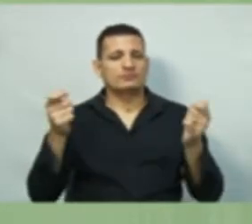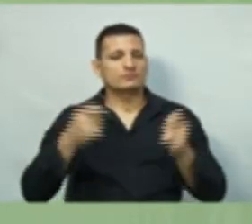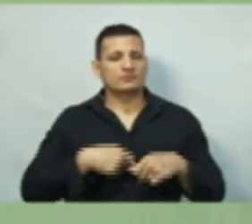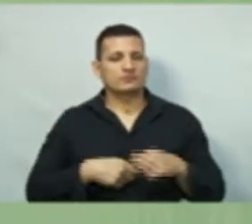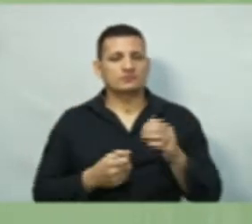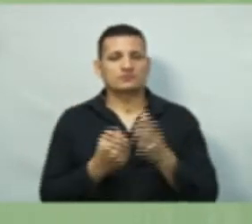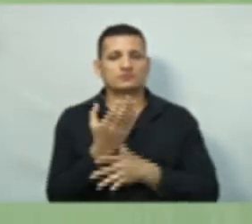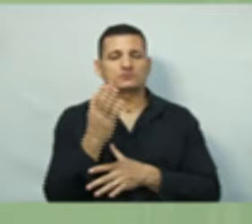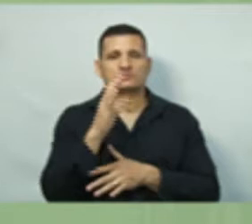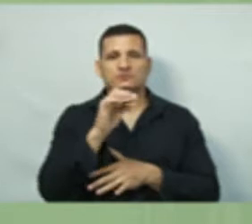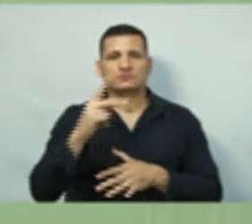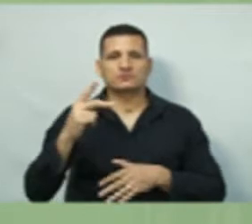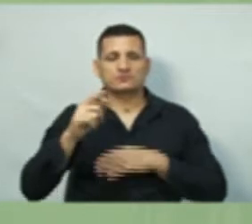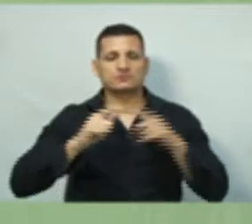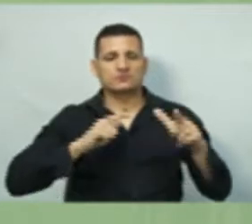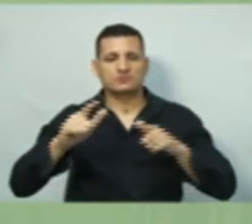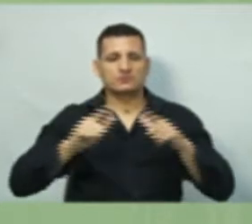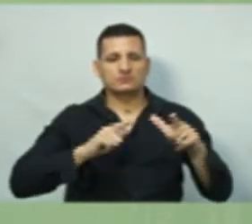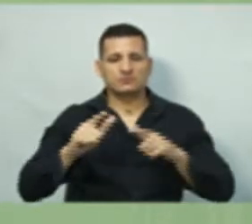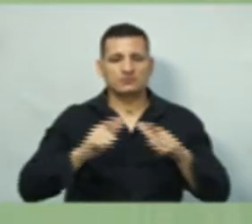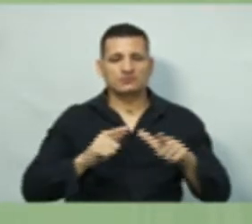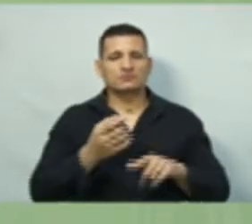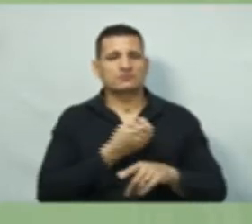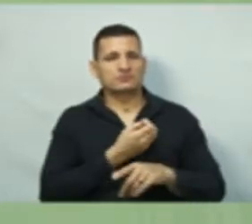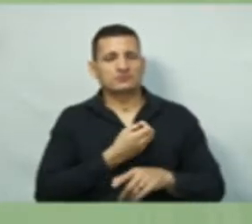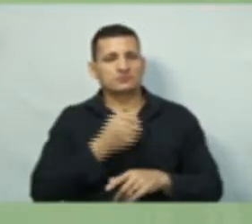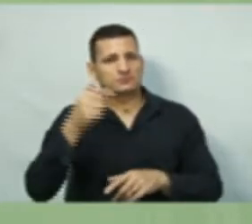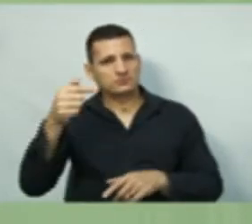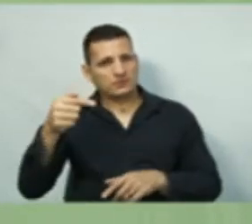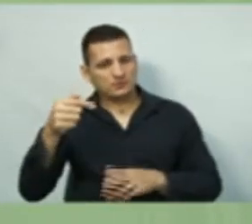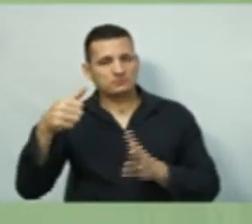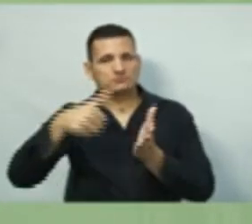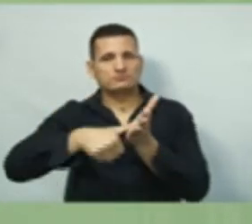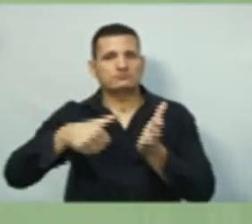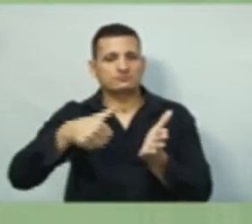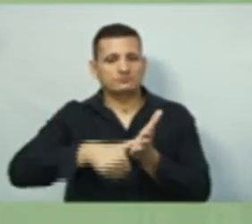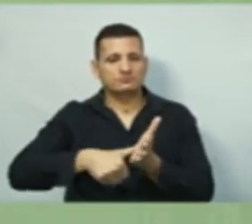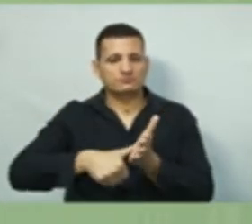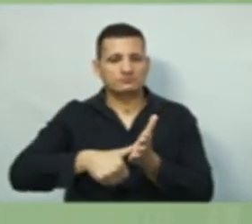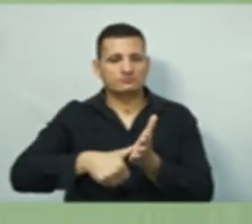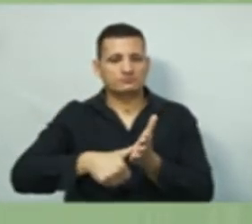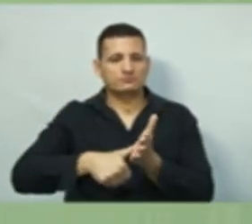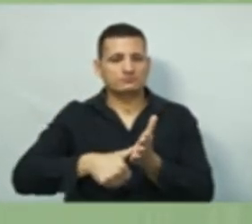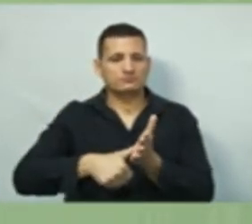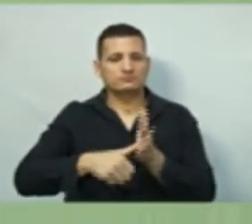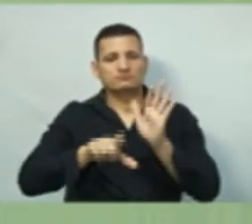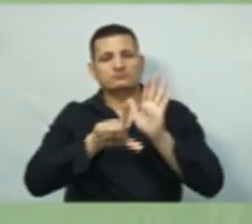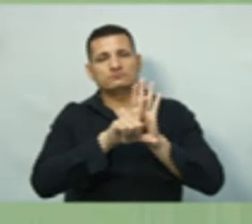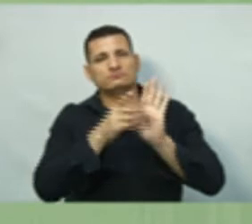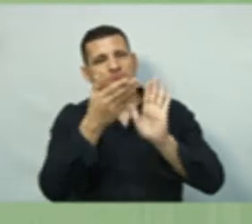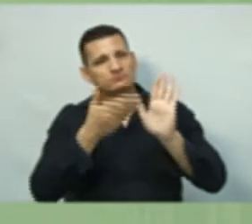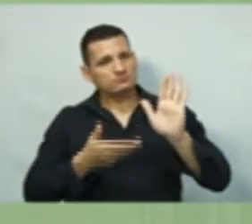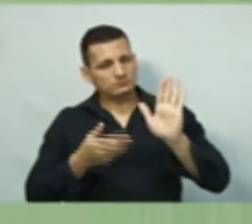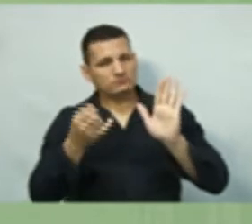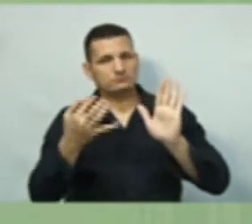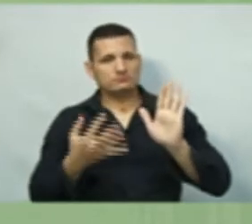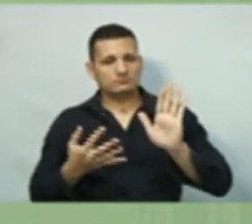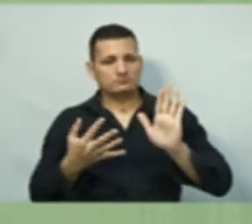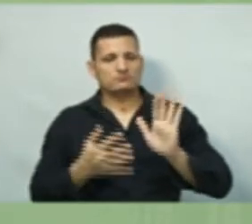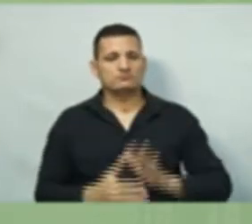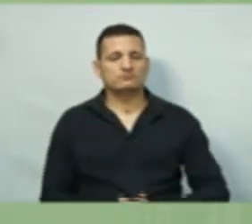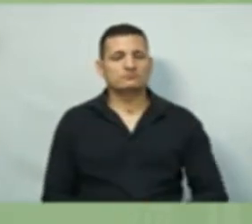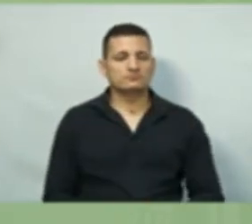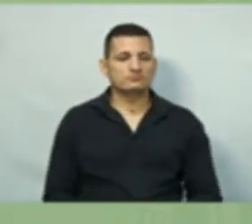da cooperativa de trabalho com o número de 7 associados, sem ferir o que está estabelecido na Lei 5.764